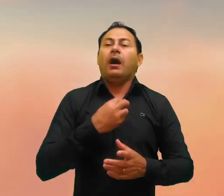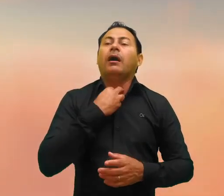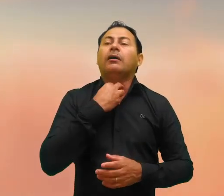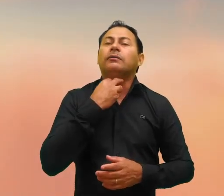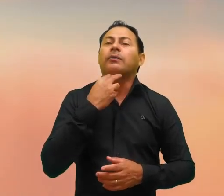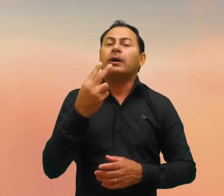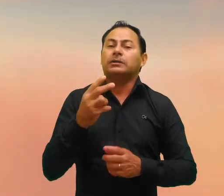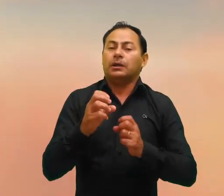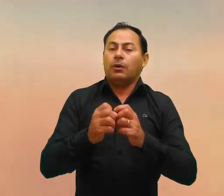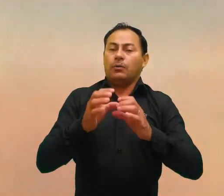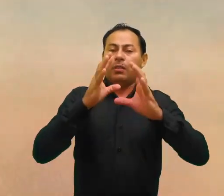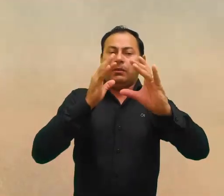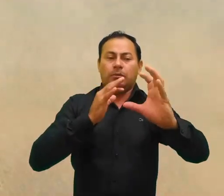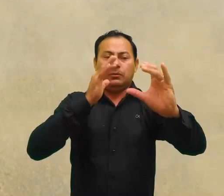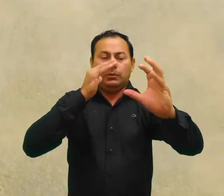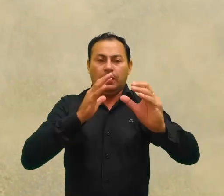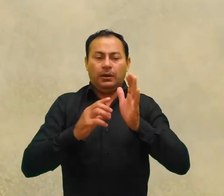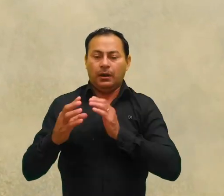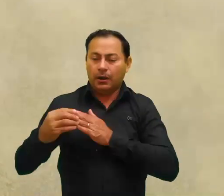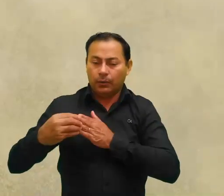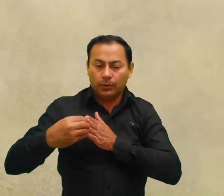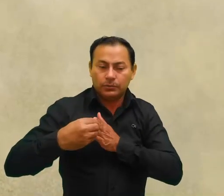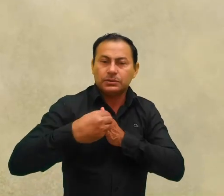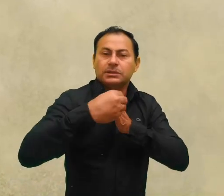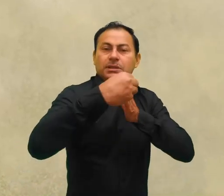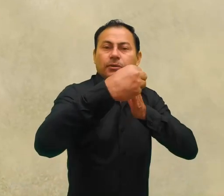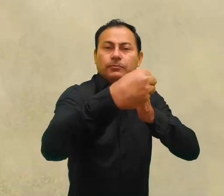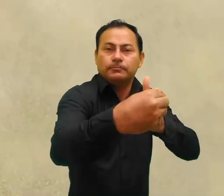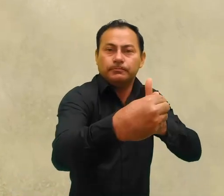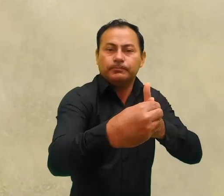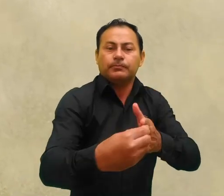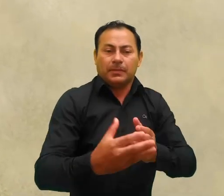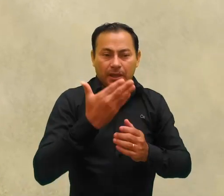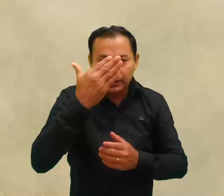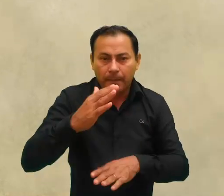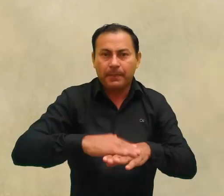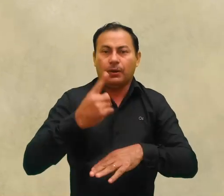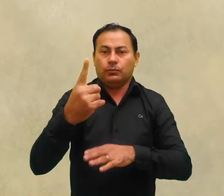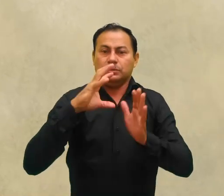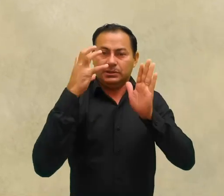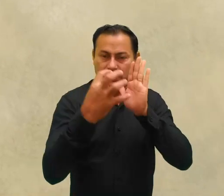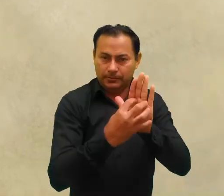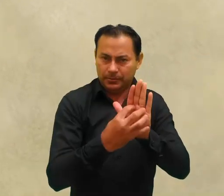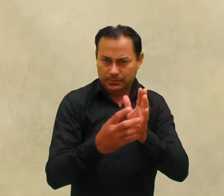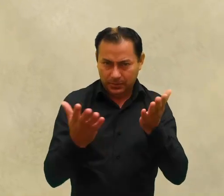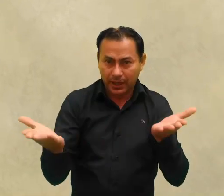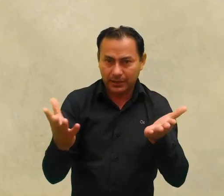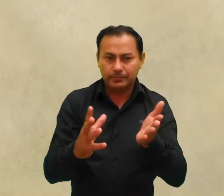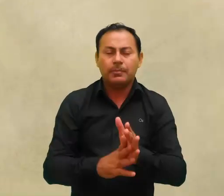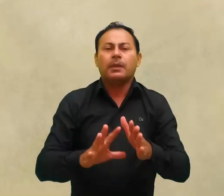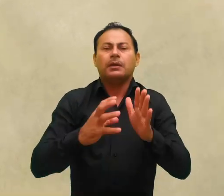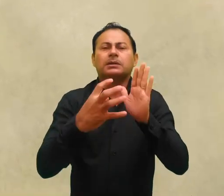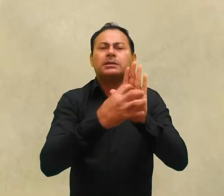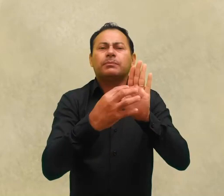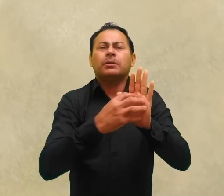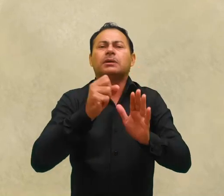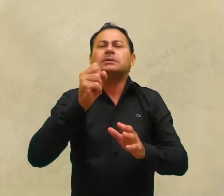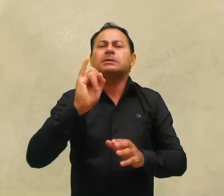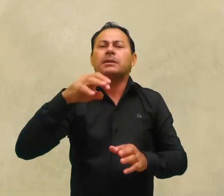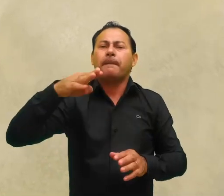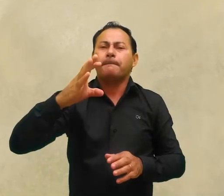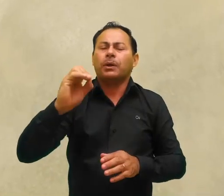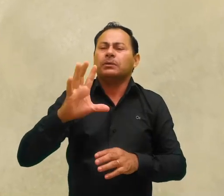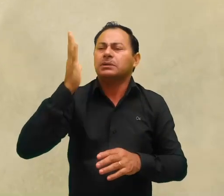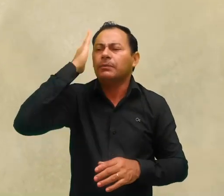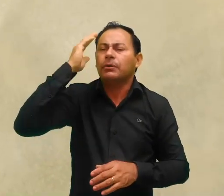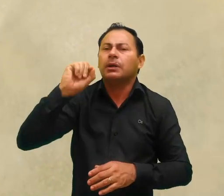uma voz como de trombeta que o conduziu até lá. Estamos diante de mais um símbolo, não estamos? Qual é a primeira coisa que